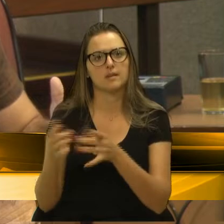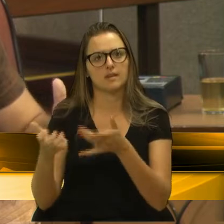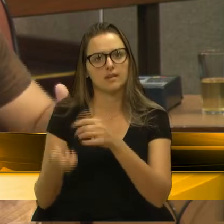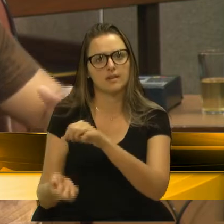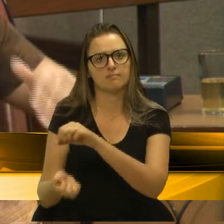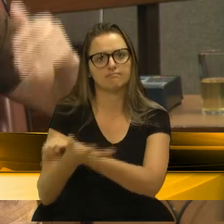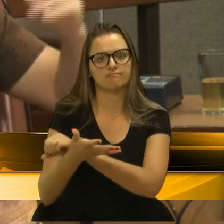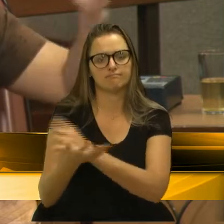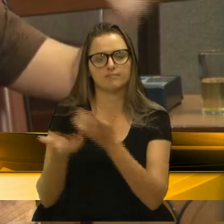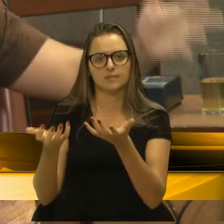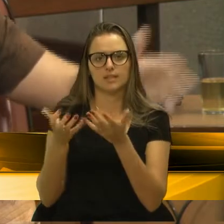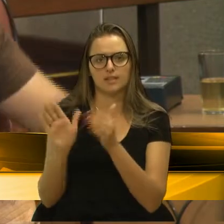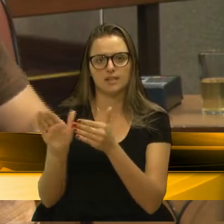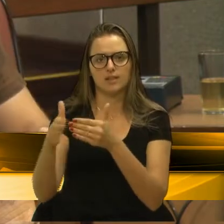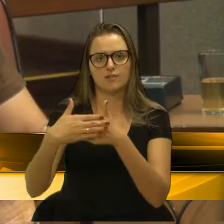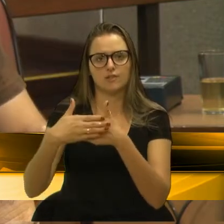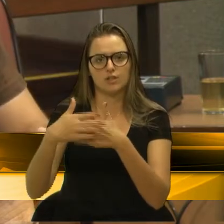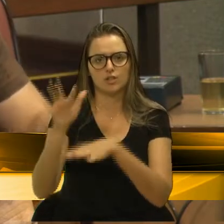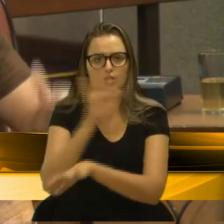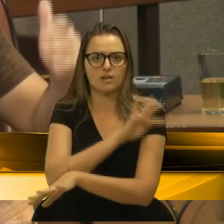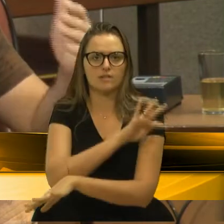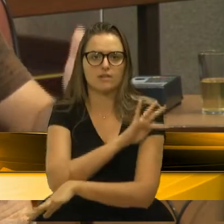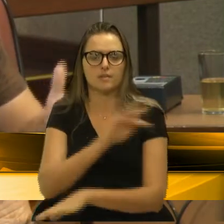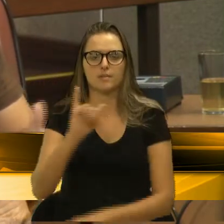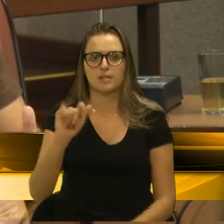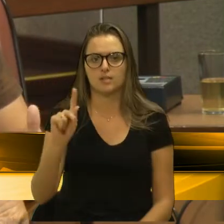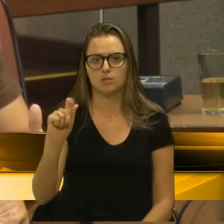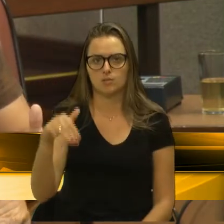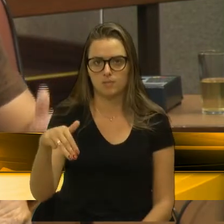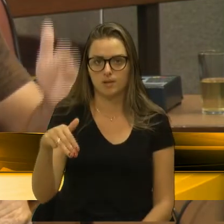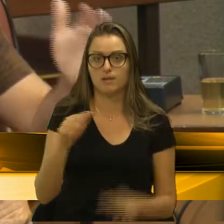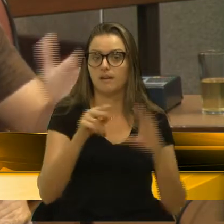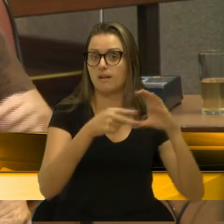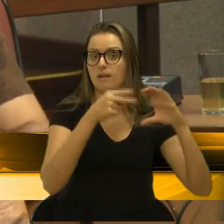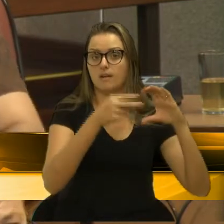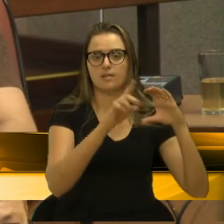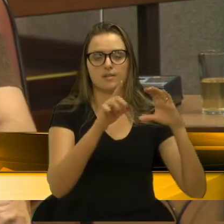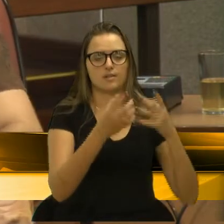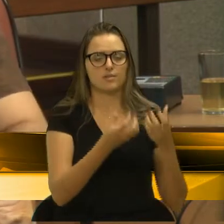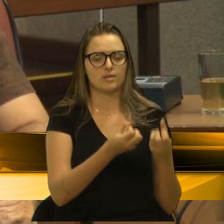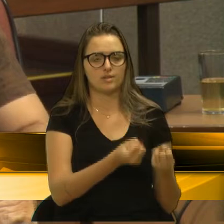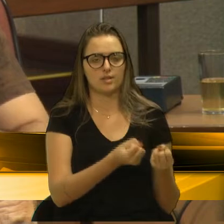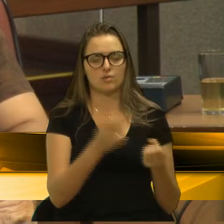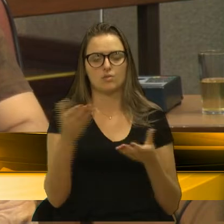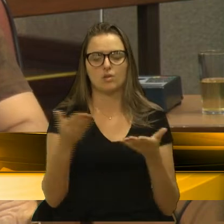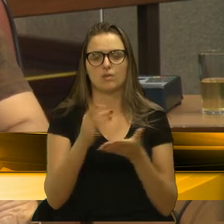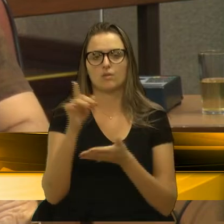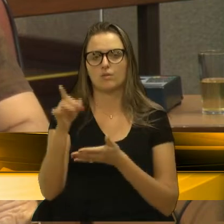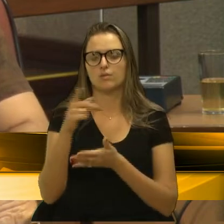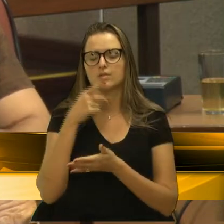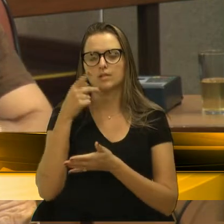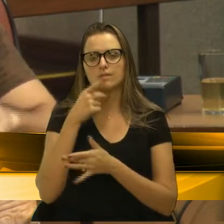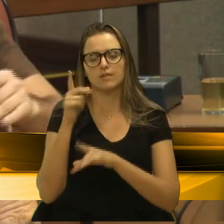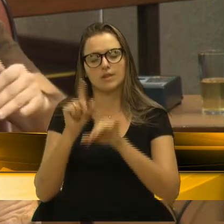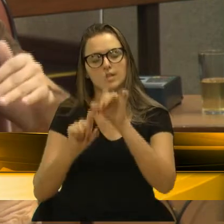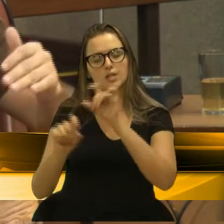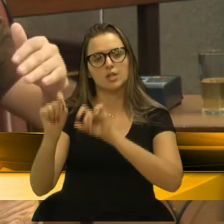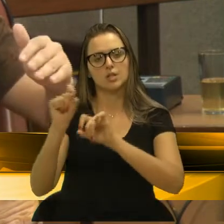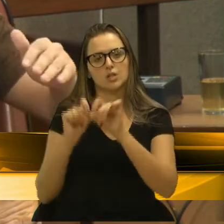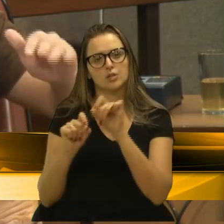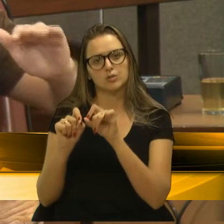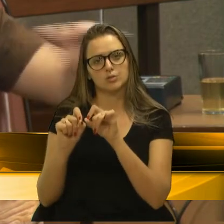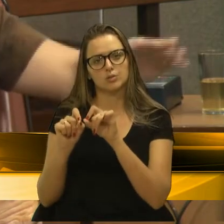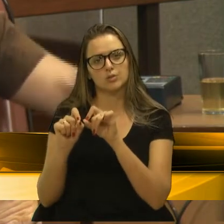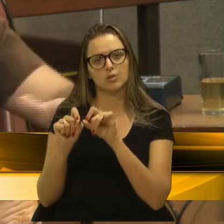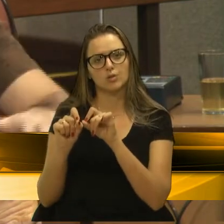sabe quem, que queria fechar as farmácias do IPAM, a Câmara combateu, e agora o senhor traz uma questão ali que